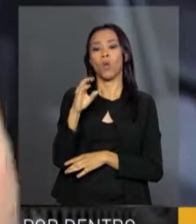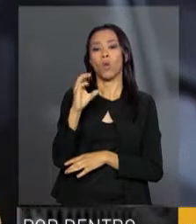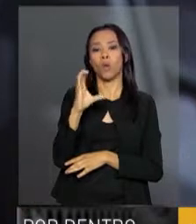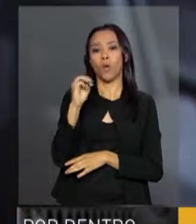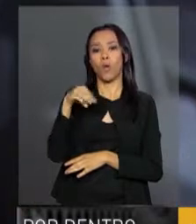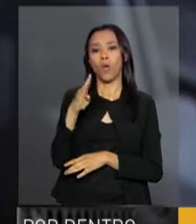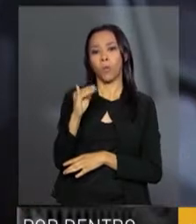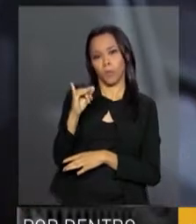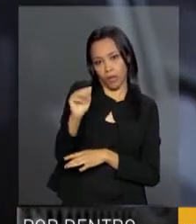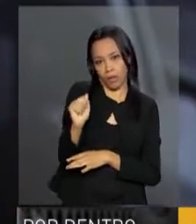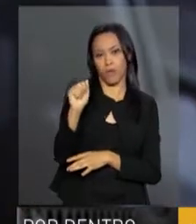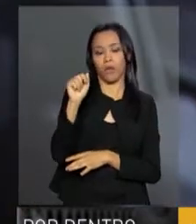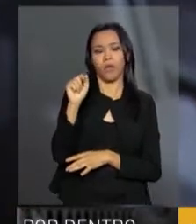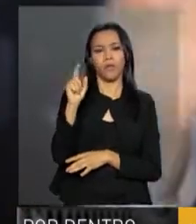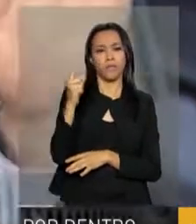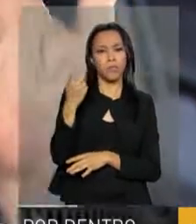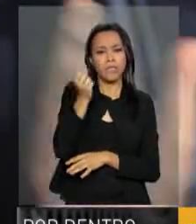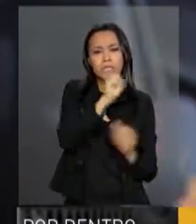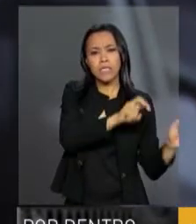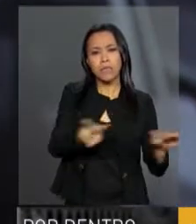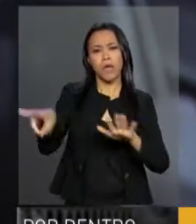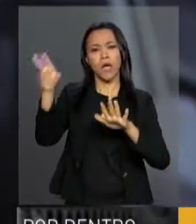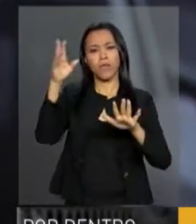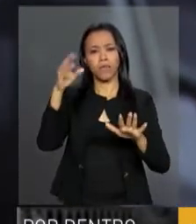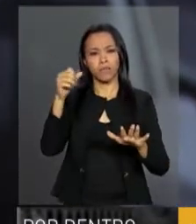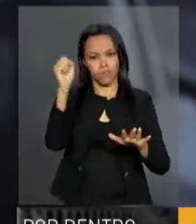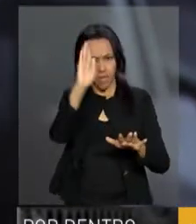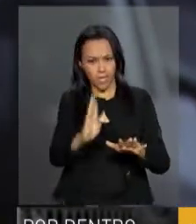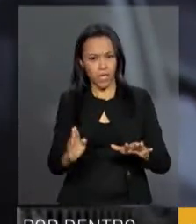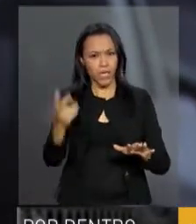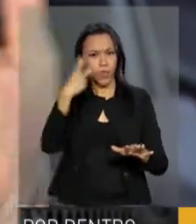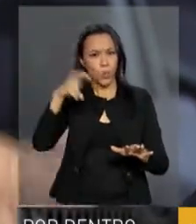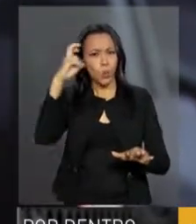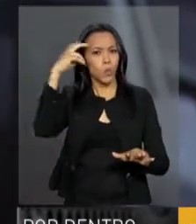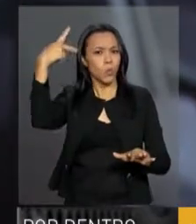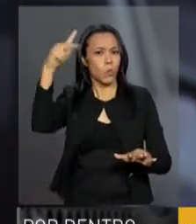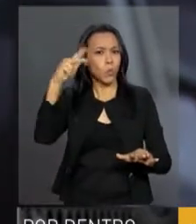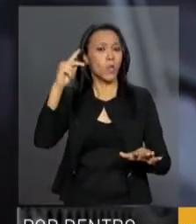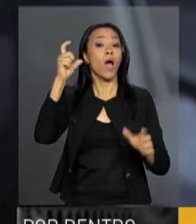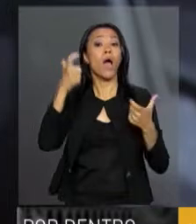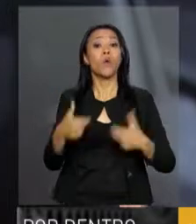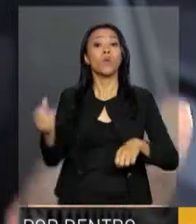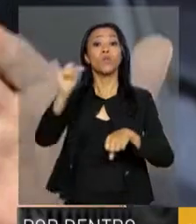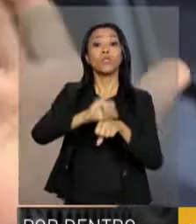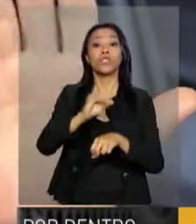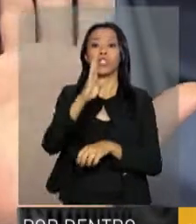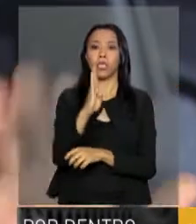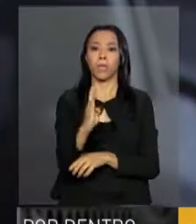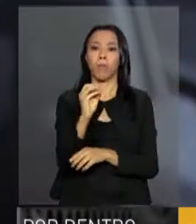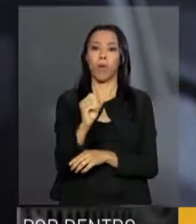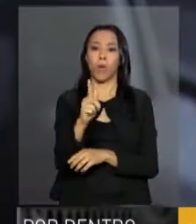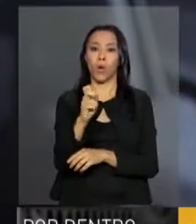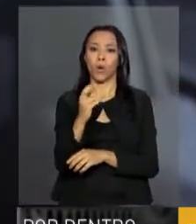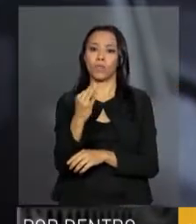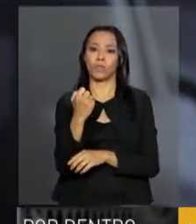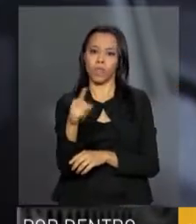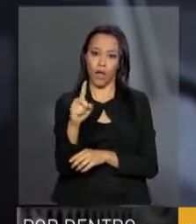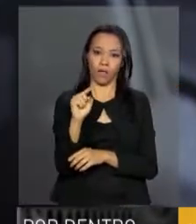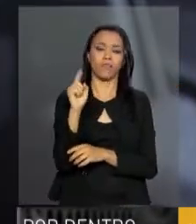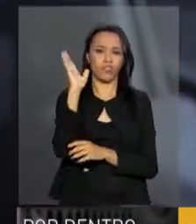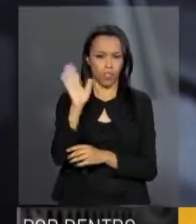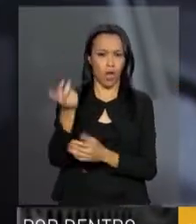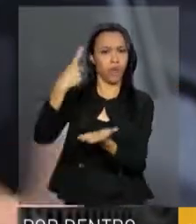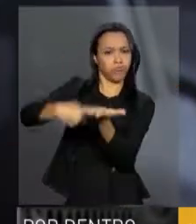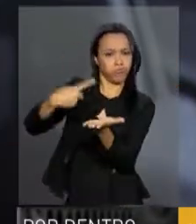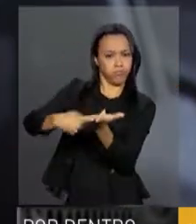brasileira de cultura, de todas as suas expressões, em Medellín, Bogotá. E isso já está mais ou menos